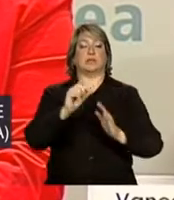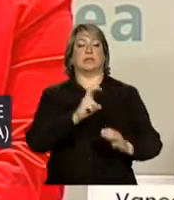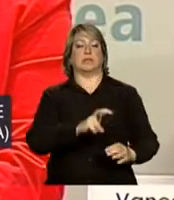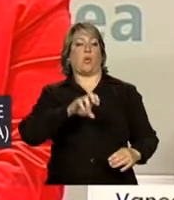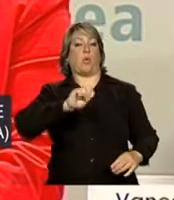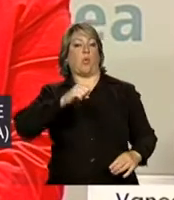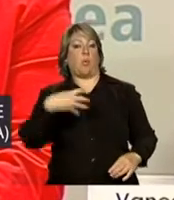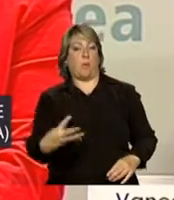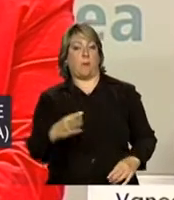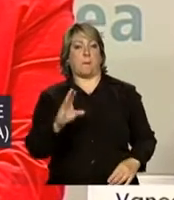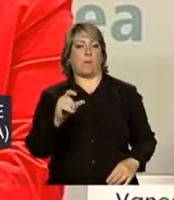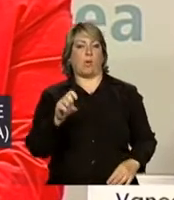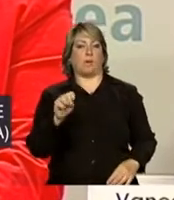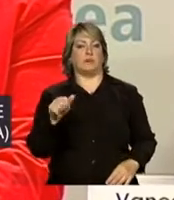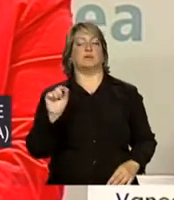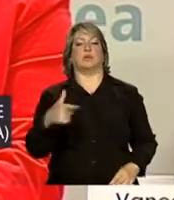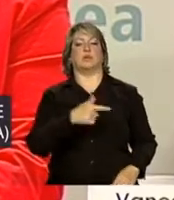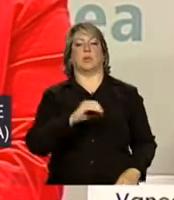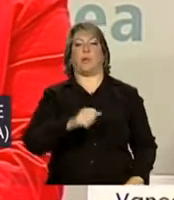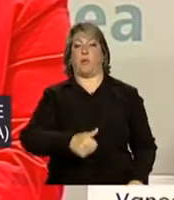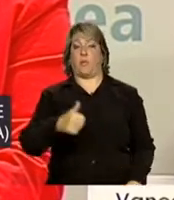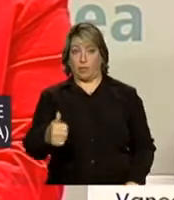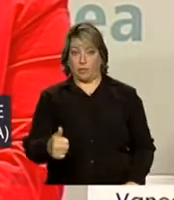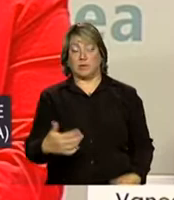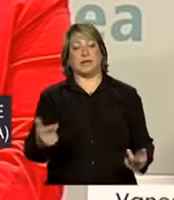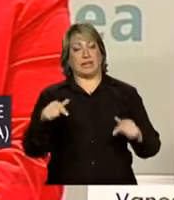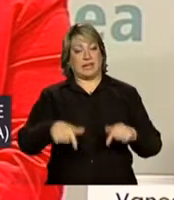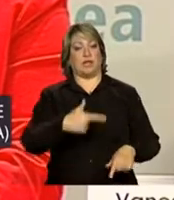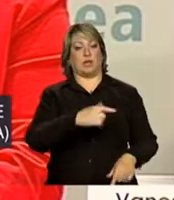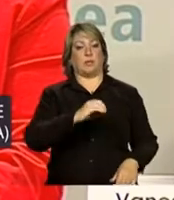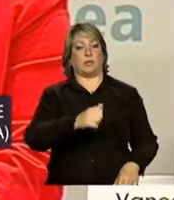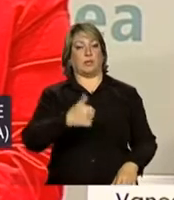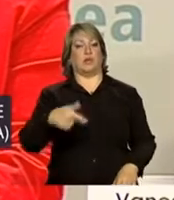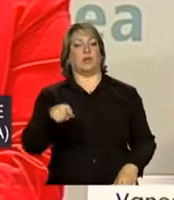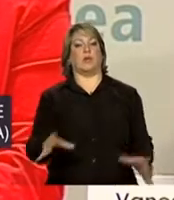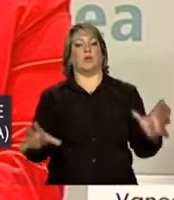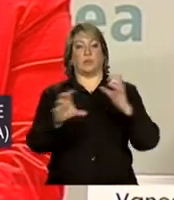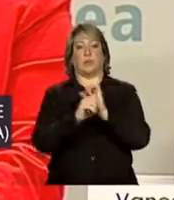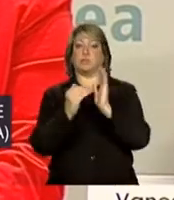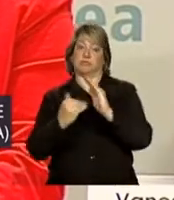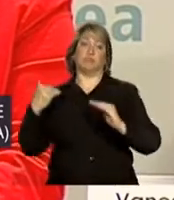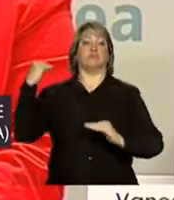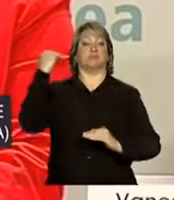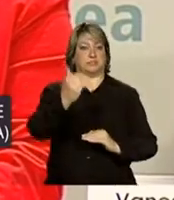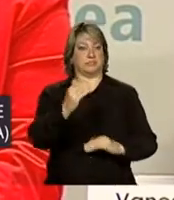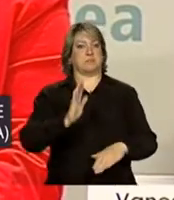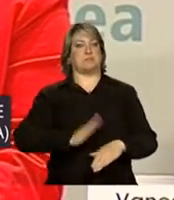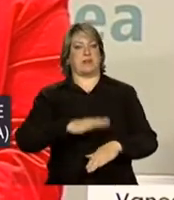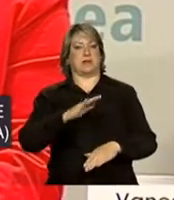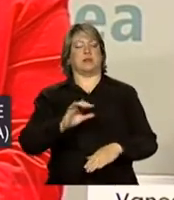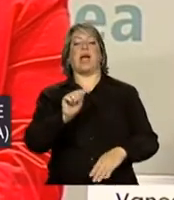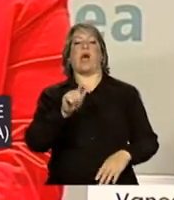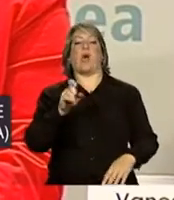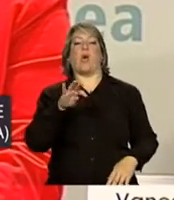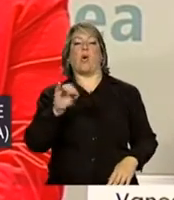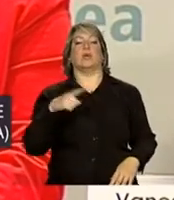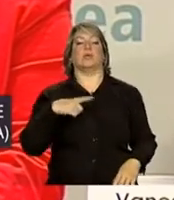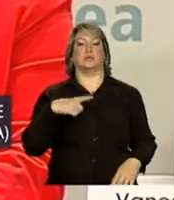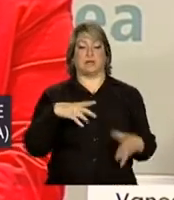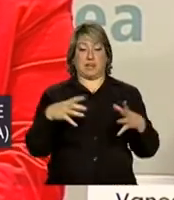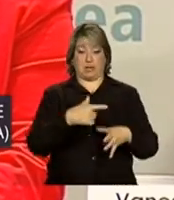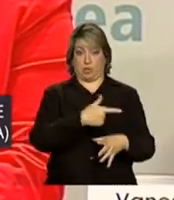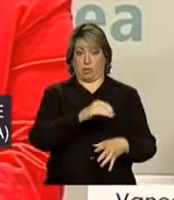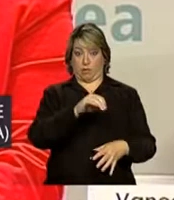584 bolsas em 2011, e, em 2012, este valor será superado. Em agosto de 2008, entre agosto